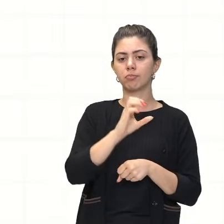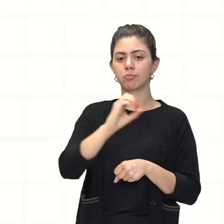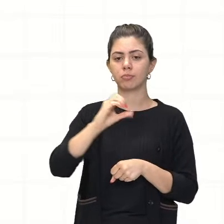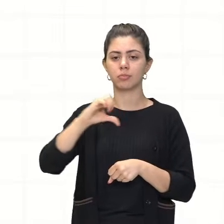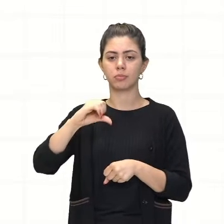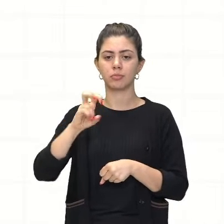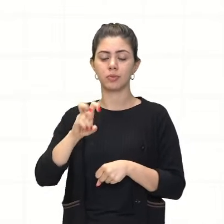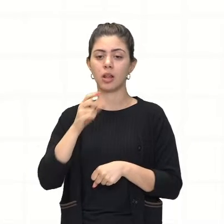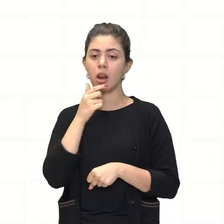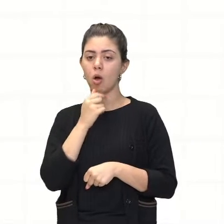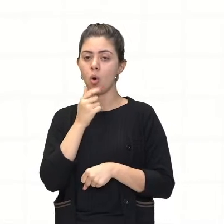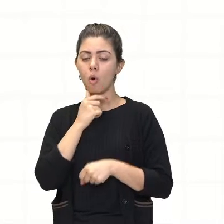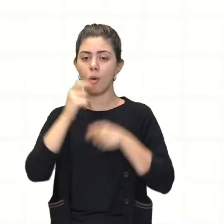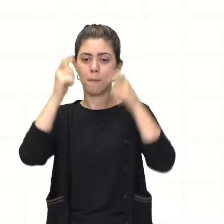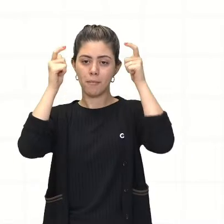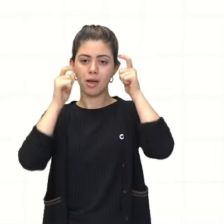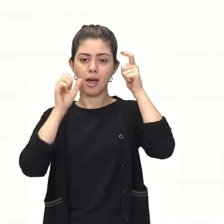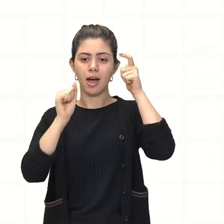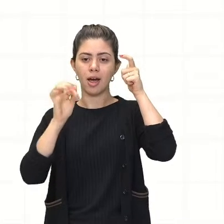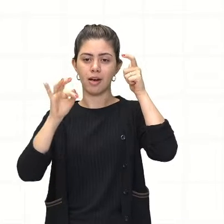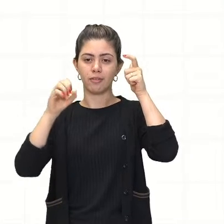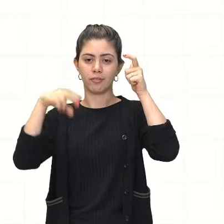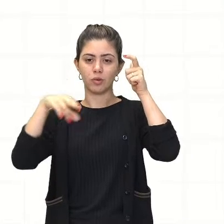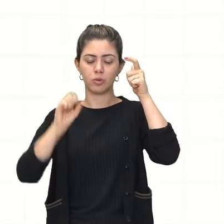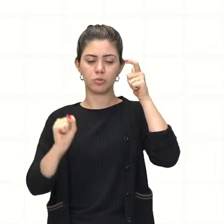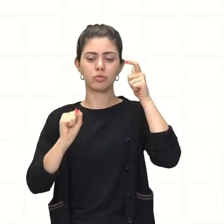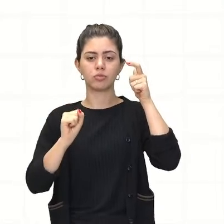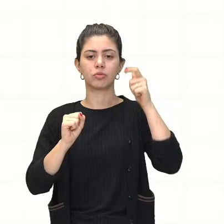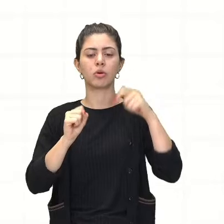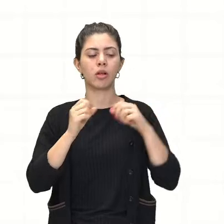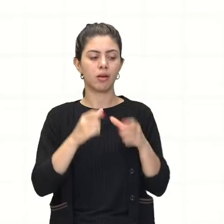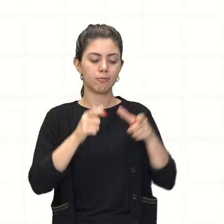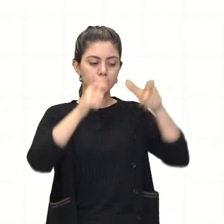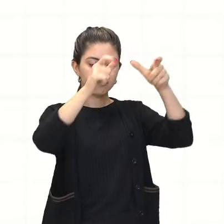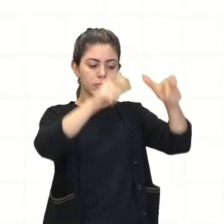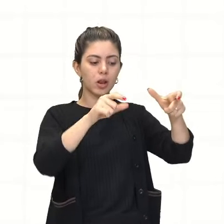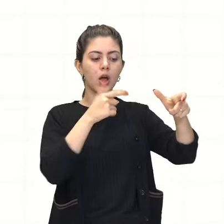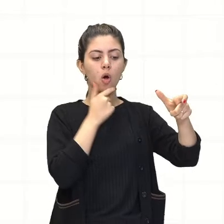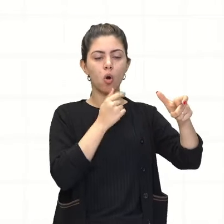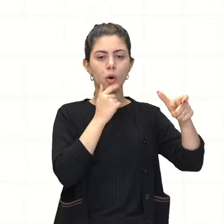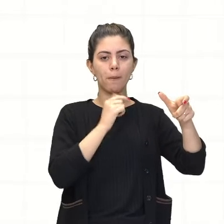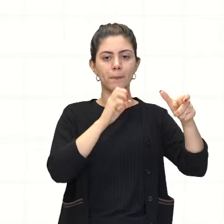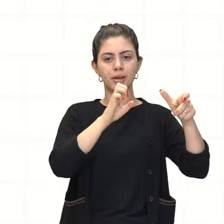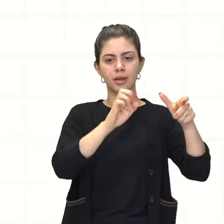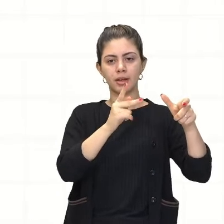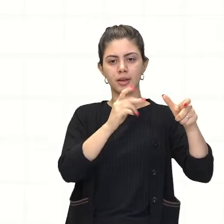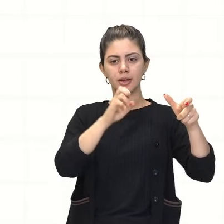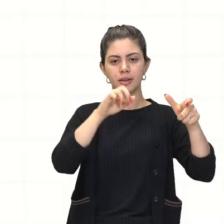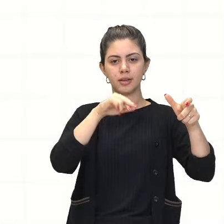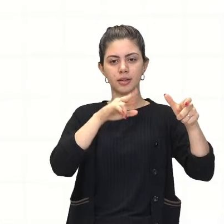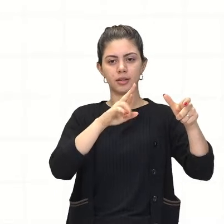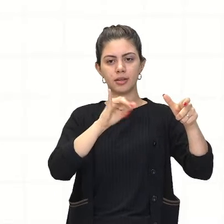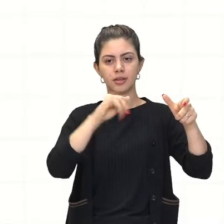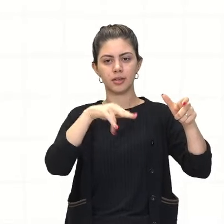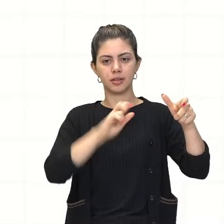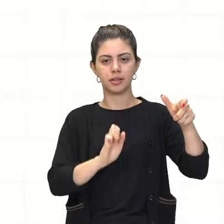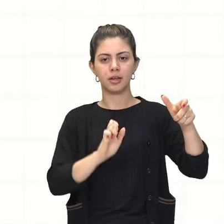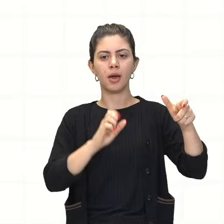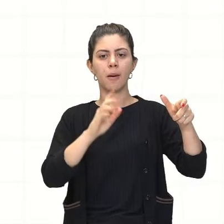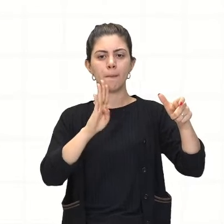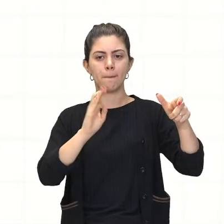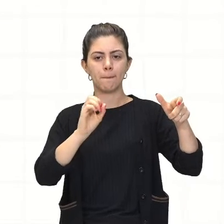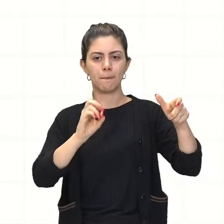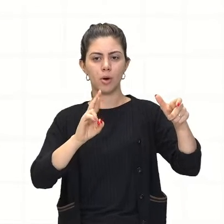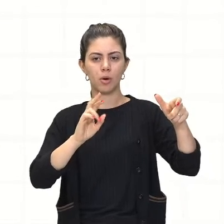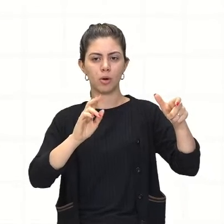VI a premiar o nobre francês Henrique de Borgonha pelo seu destaque militar, concedendo-lhe o